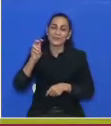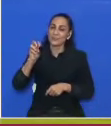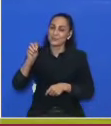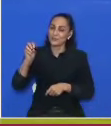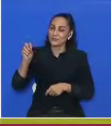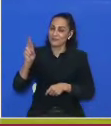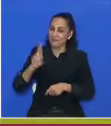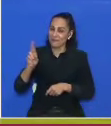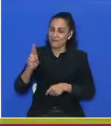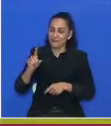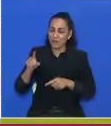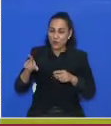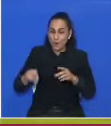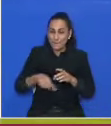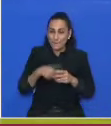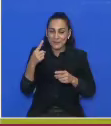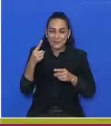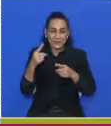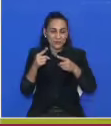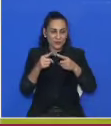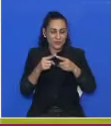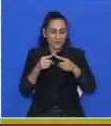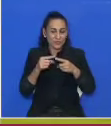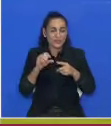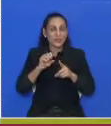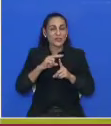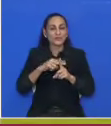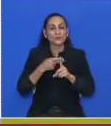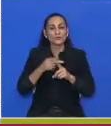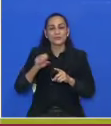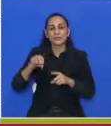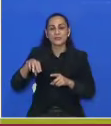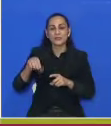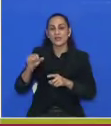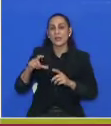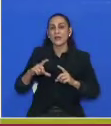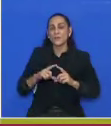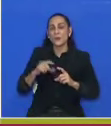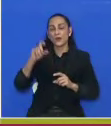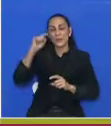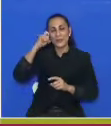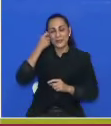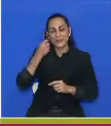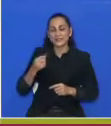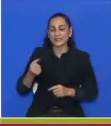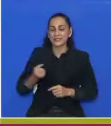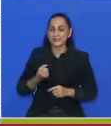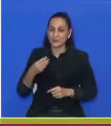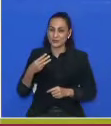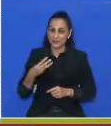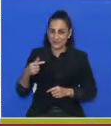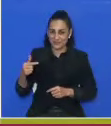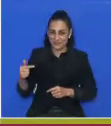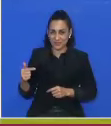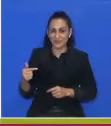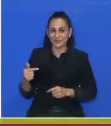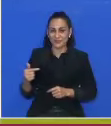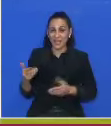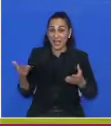R$ 1.500.000 no primeiro sorteio da dupla Sena. Hoje na faixa principal, bola preta, número 37. Preta,